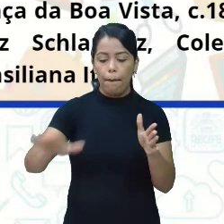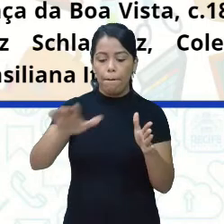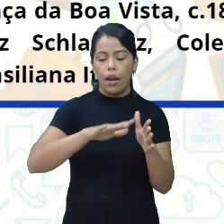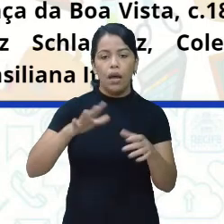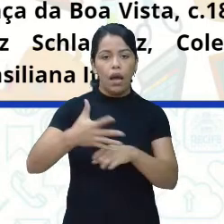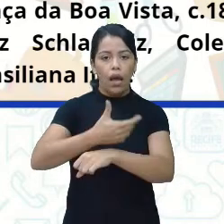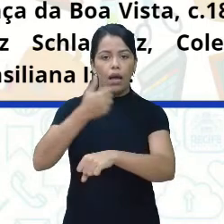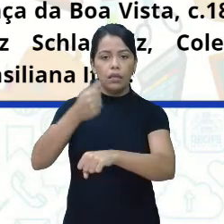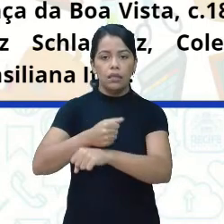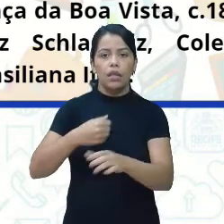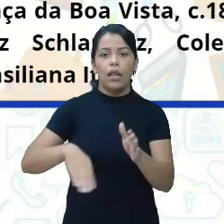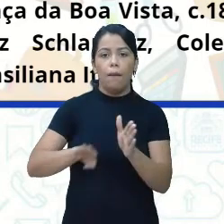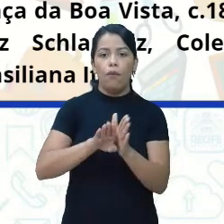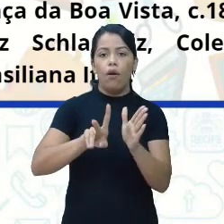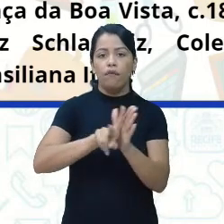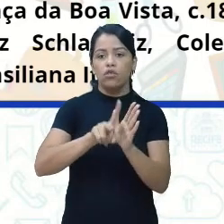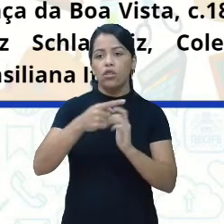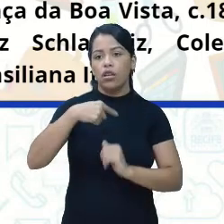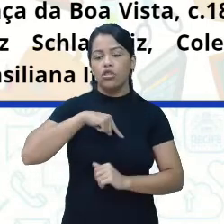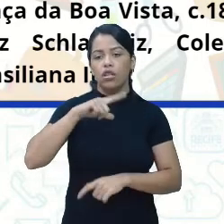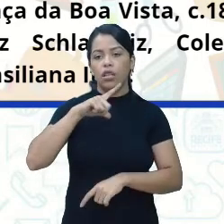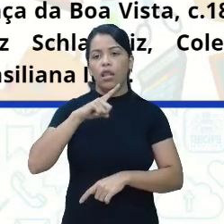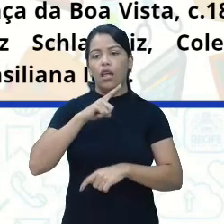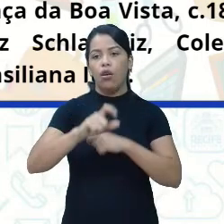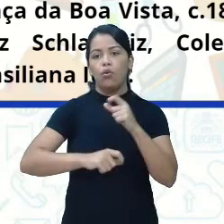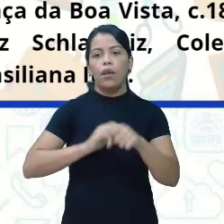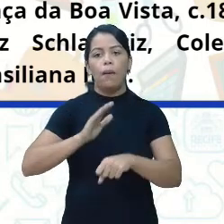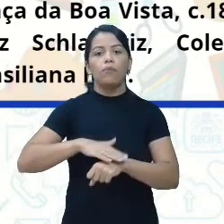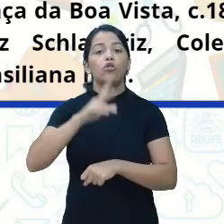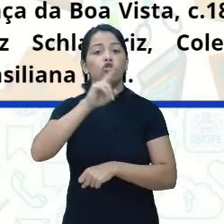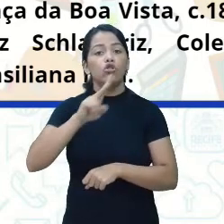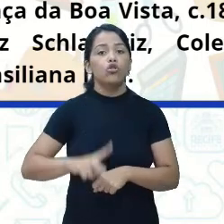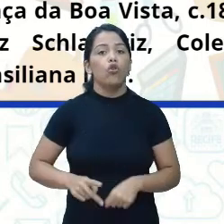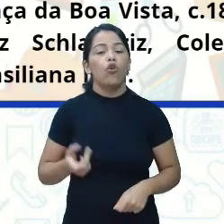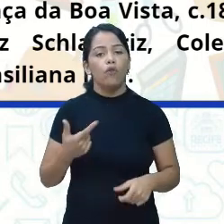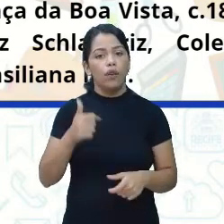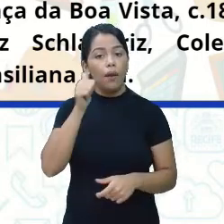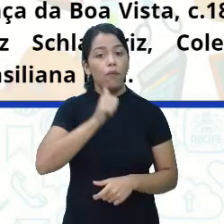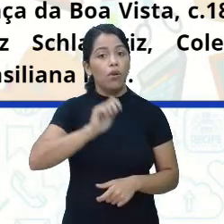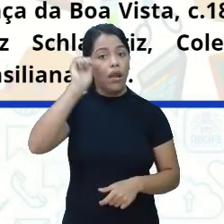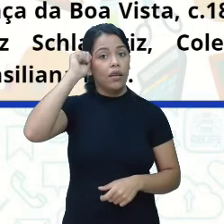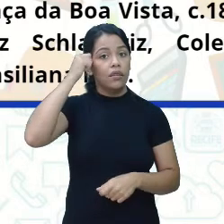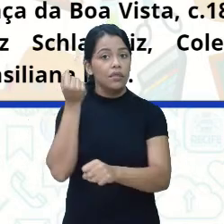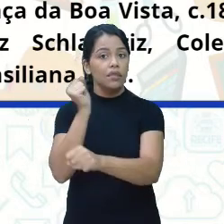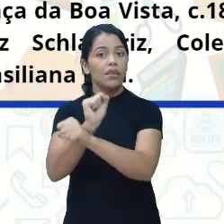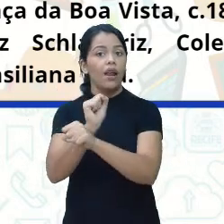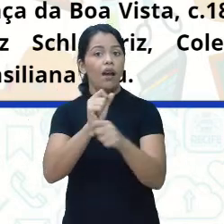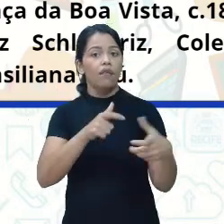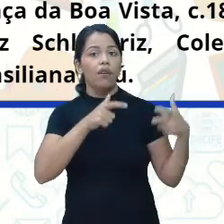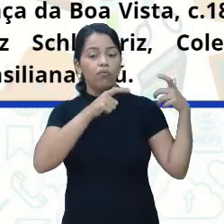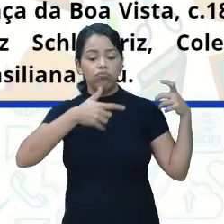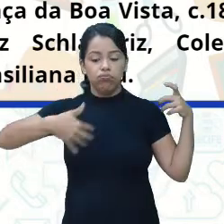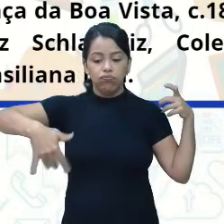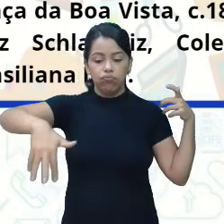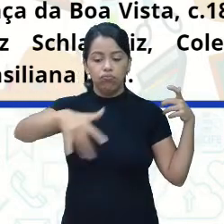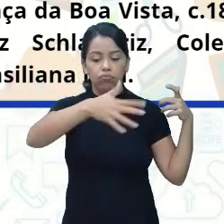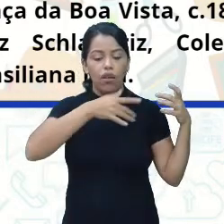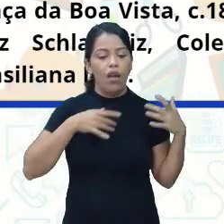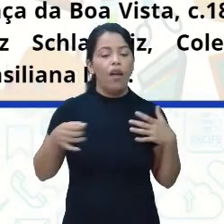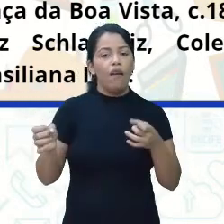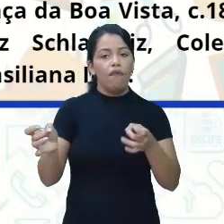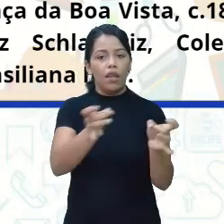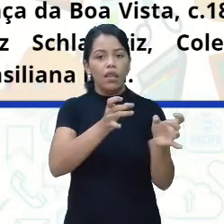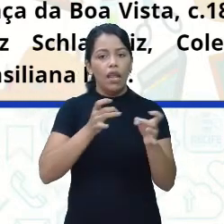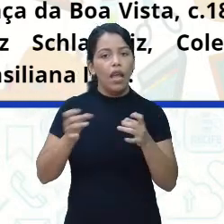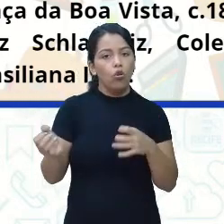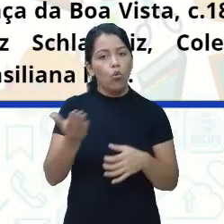onde a gente tem, né, mais uma vez, essas mulheres de tabuleiro circulando, né, escravizadas, circulando pela cidade, né,